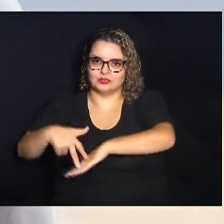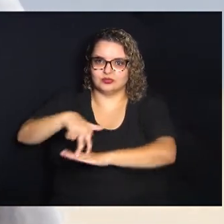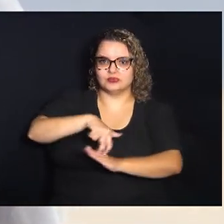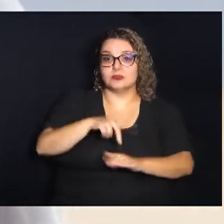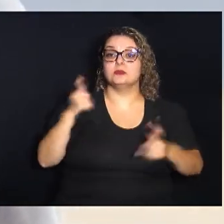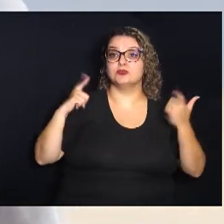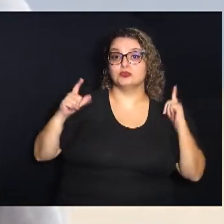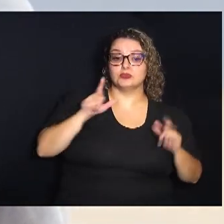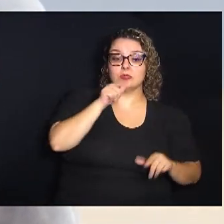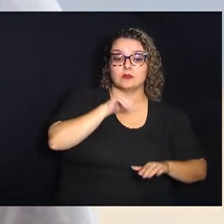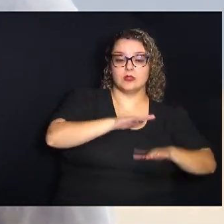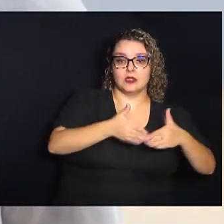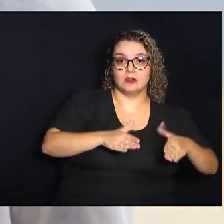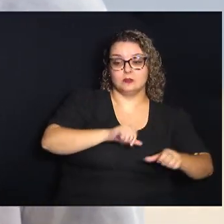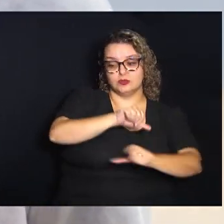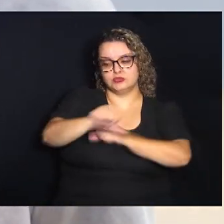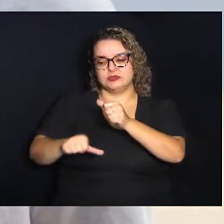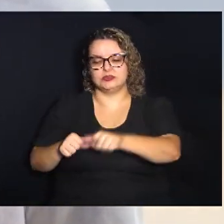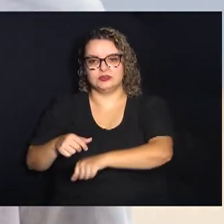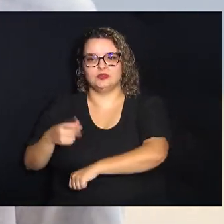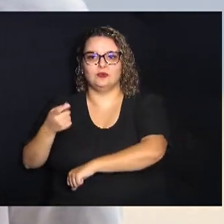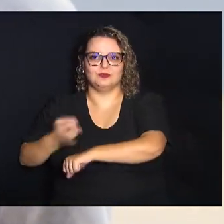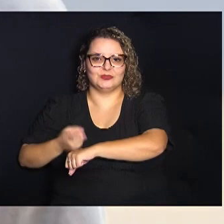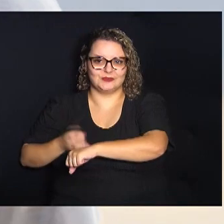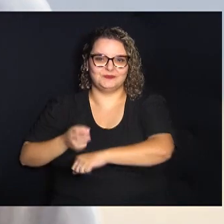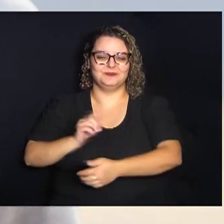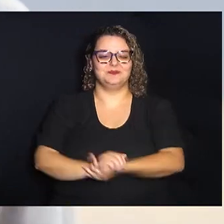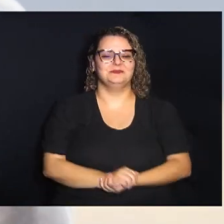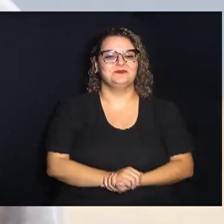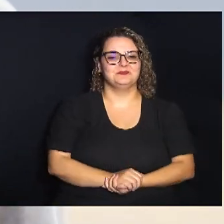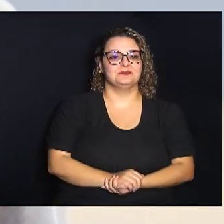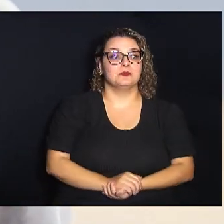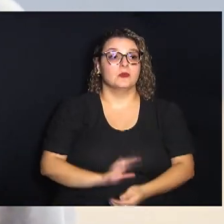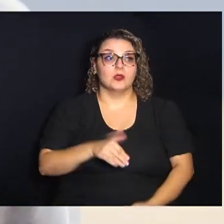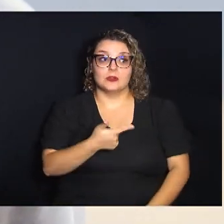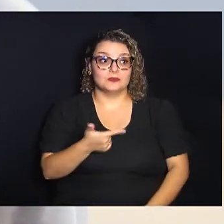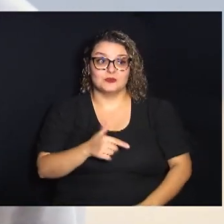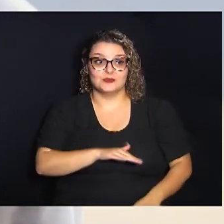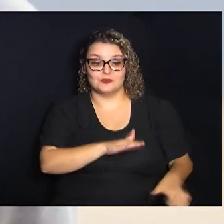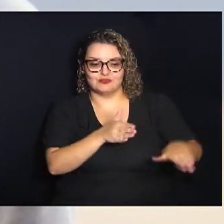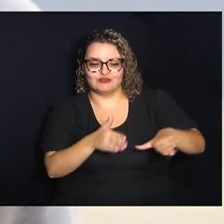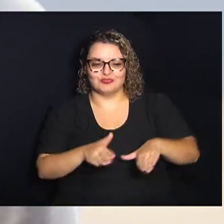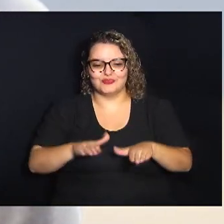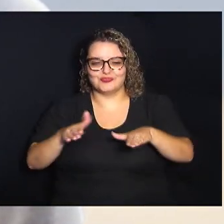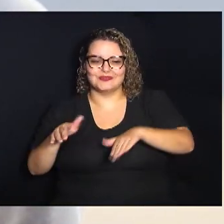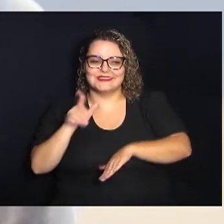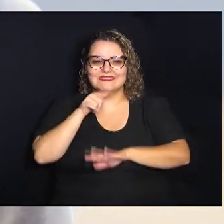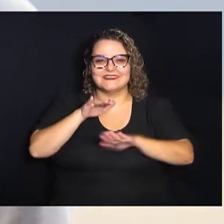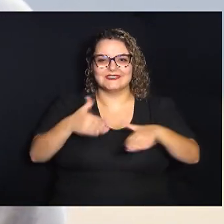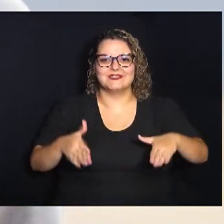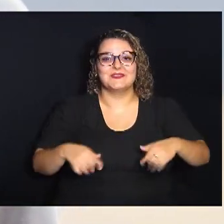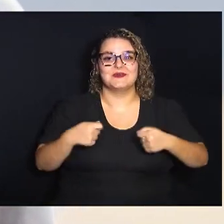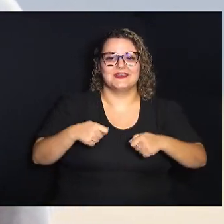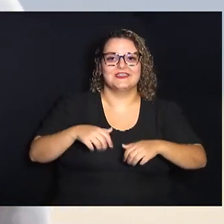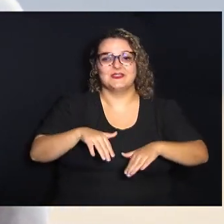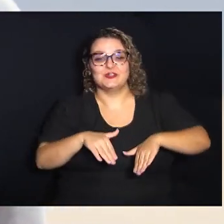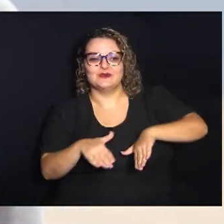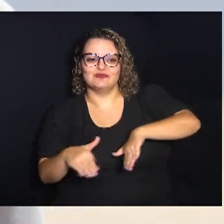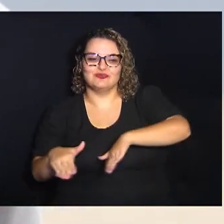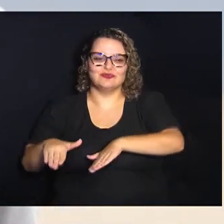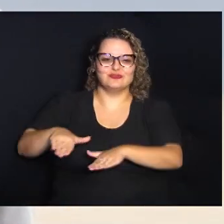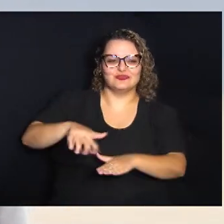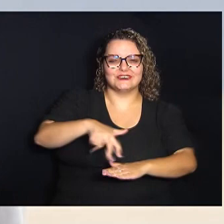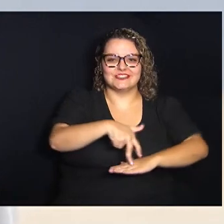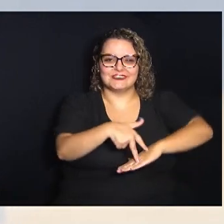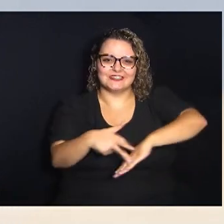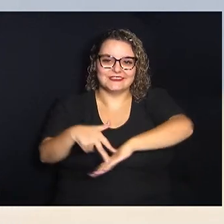da água para o asfalto, é isso mesmo. Quando não tinha onda, o pessoal precisava de algum meio de surfar, né? Daí eles começaram a